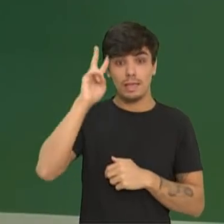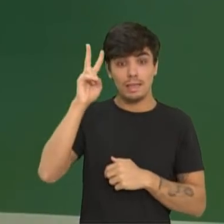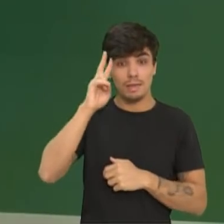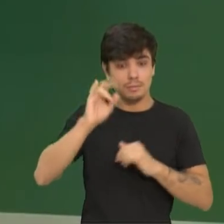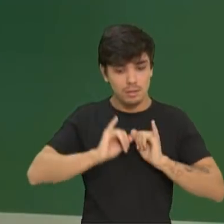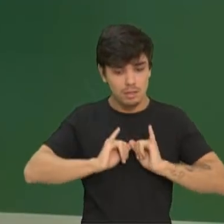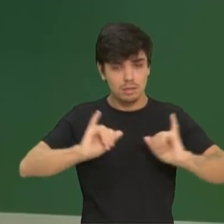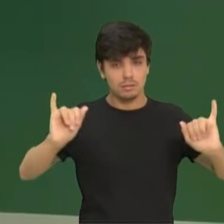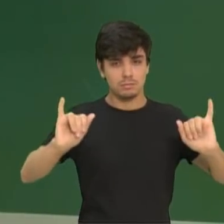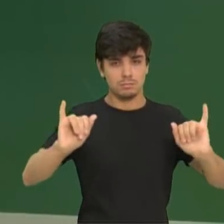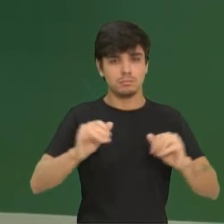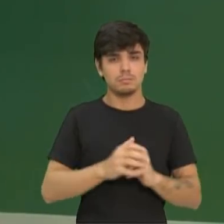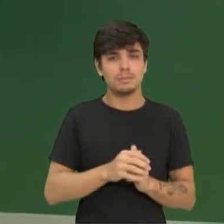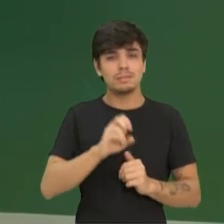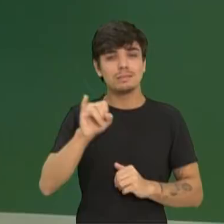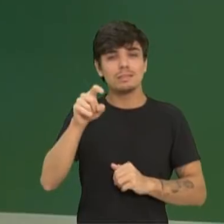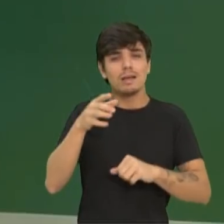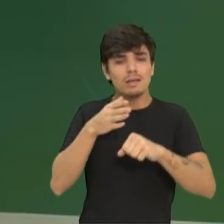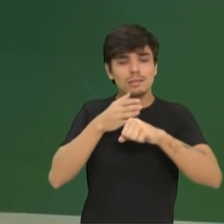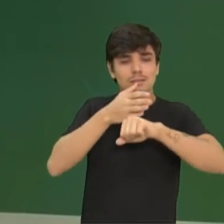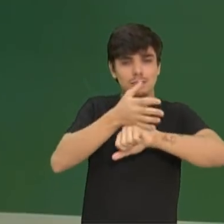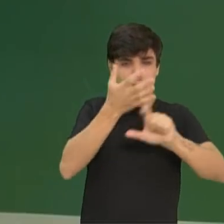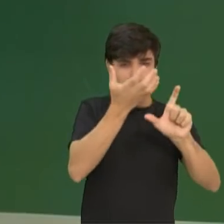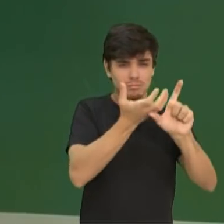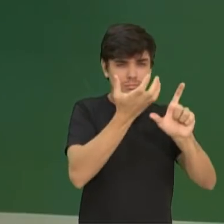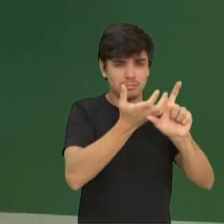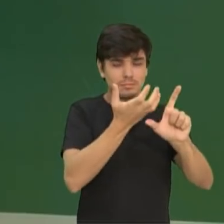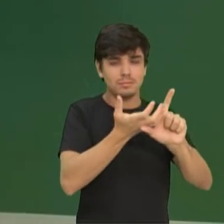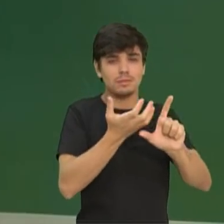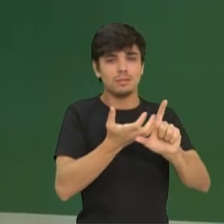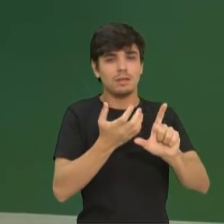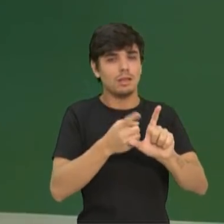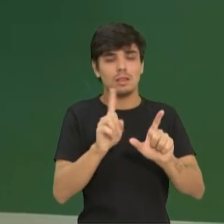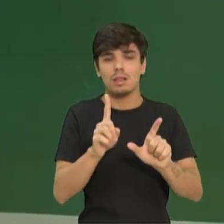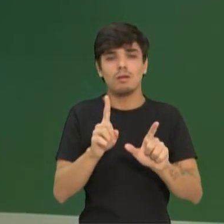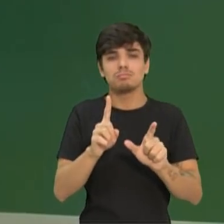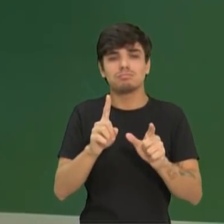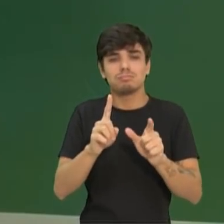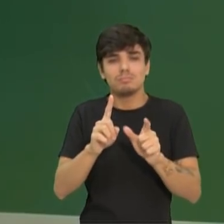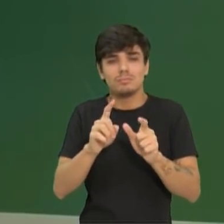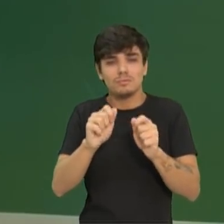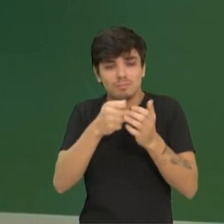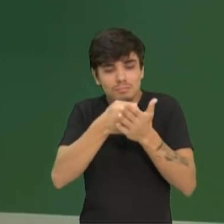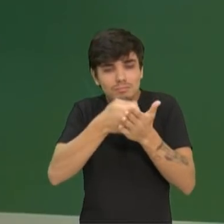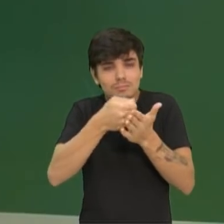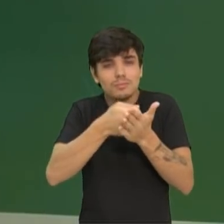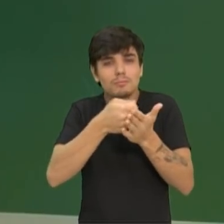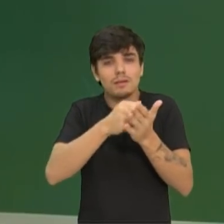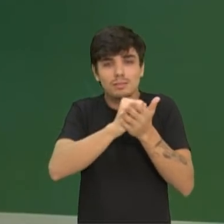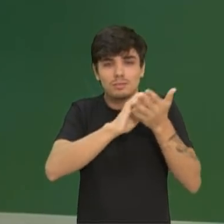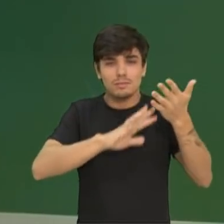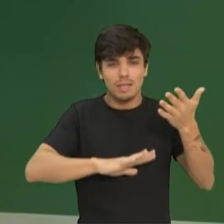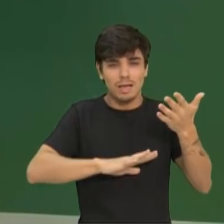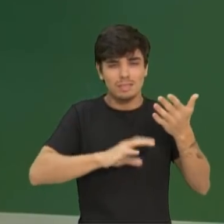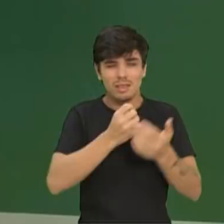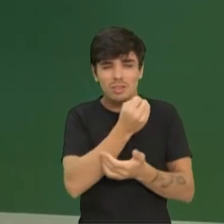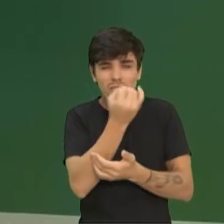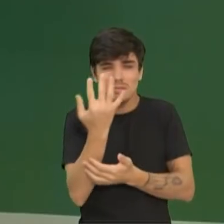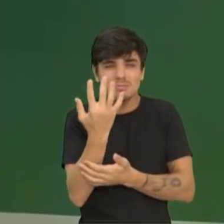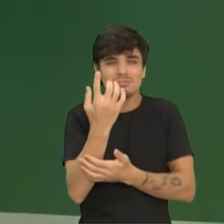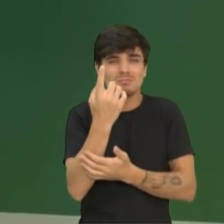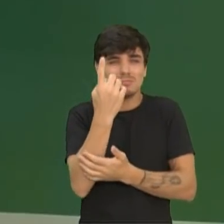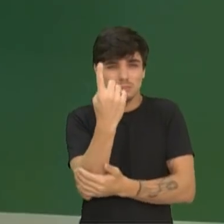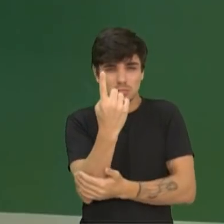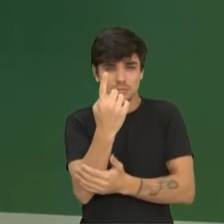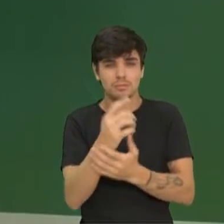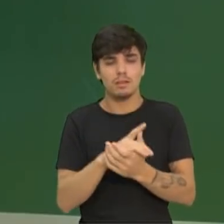recados. Se você acessa o Google Classroom, não deixe de realizar a atividade obrigatória número 1. Lembra, houve uma mudança,